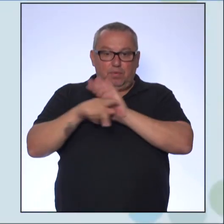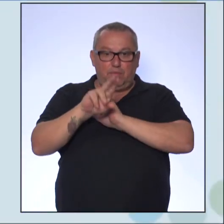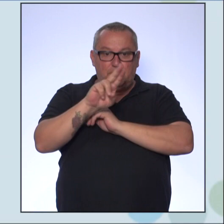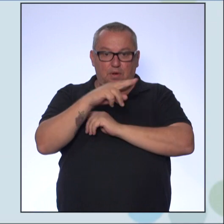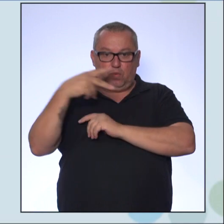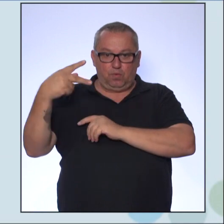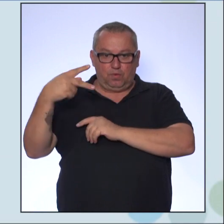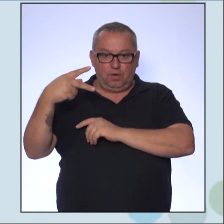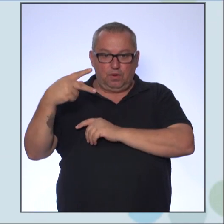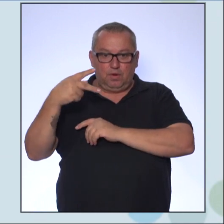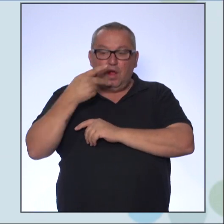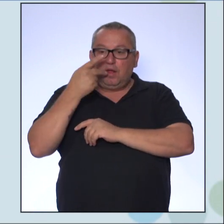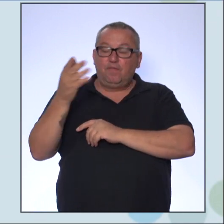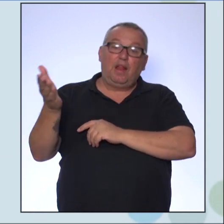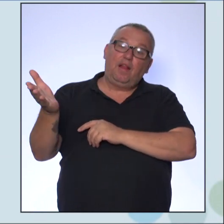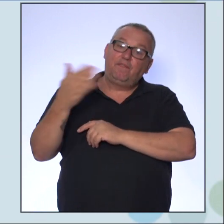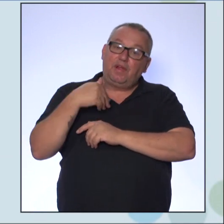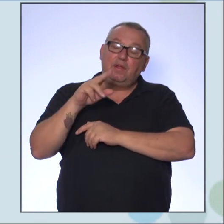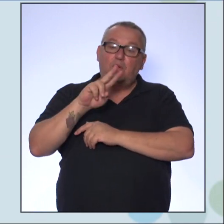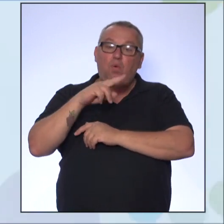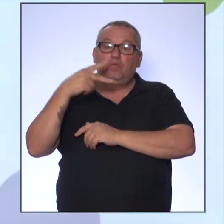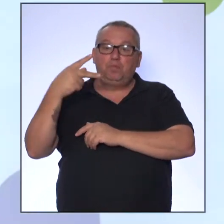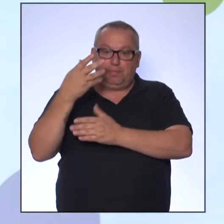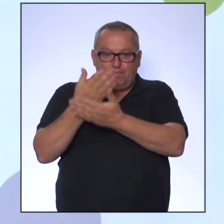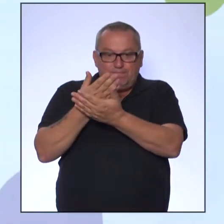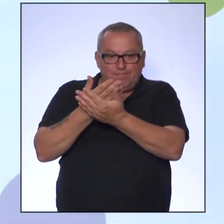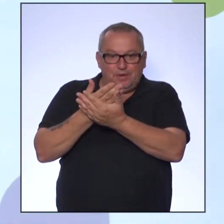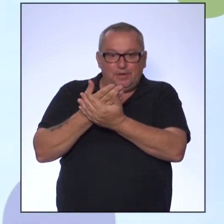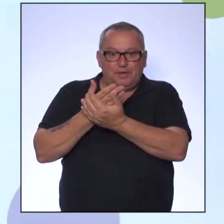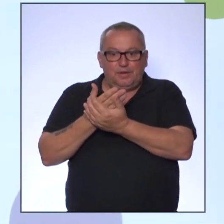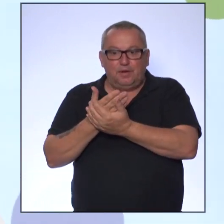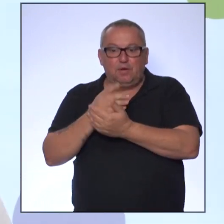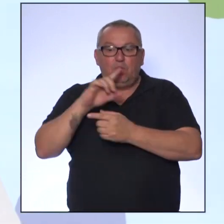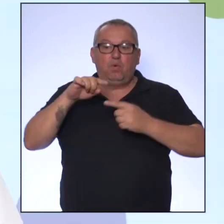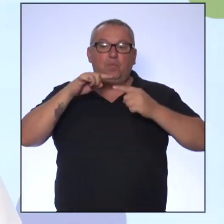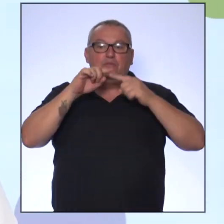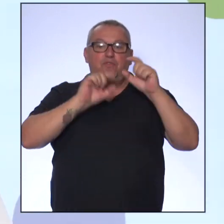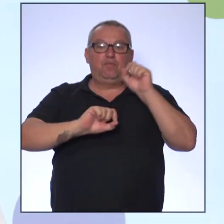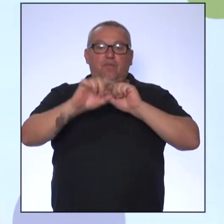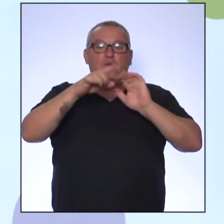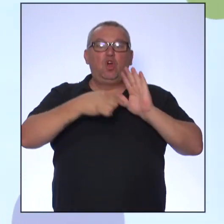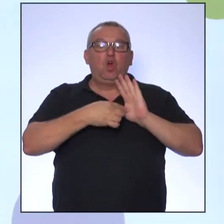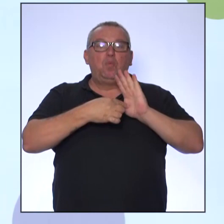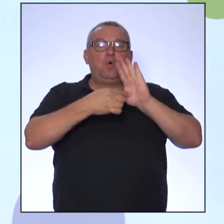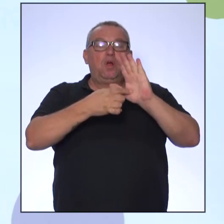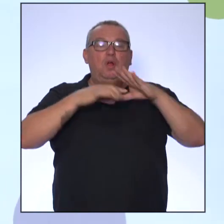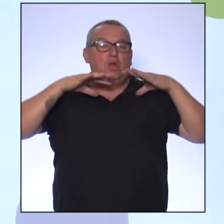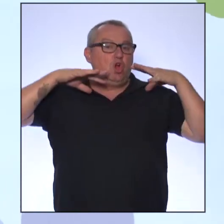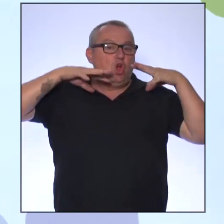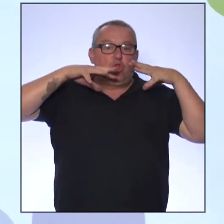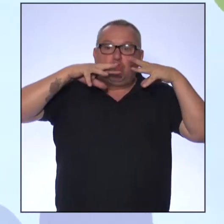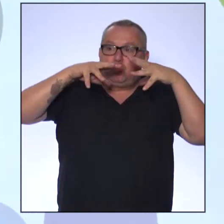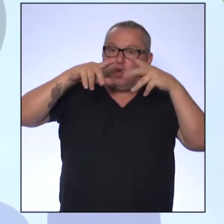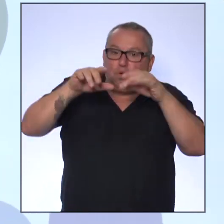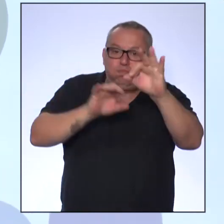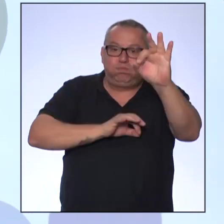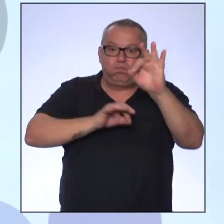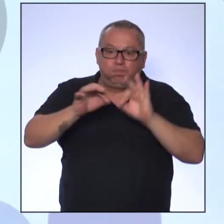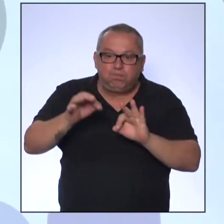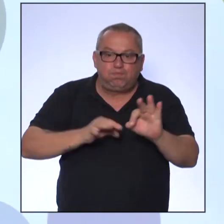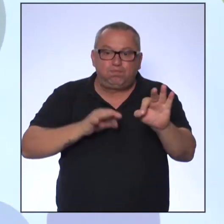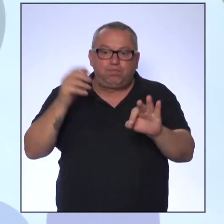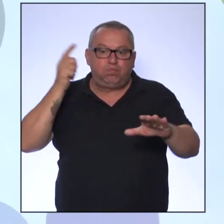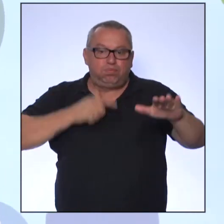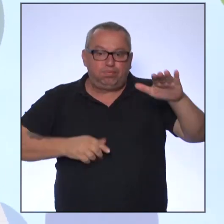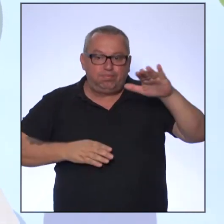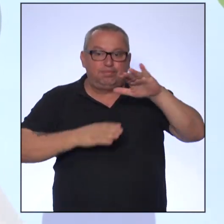Paulo chamado Vem para a USP. Esse programa tem como objetivo apresentar para vocês todos os processos para ingressar